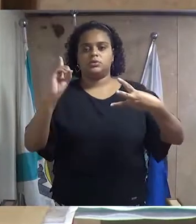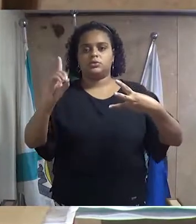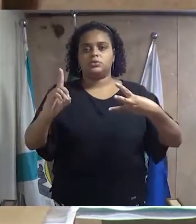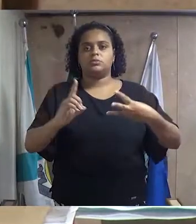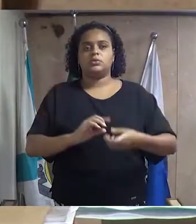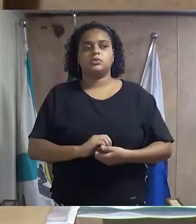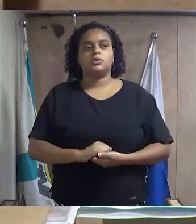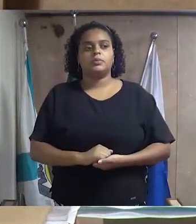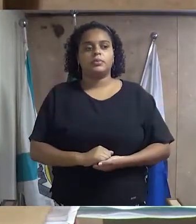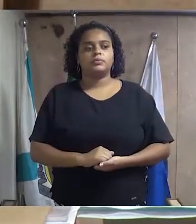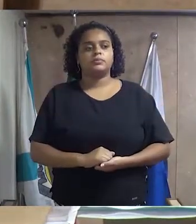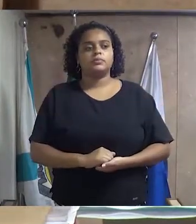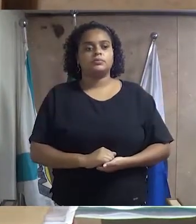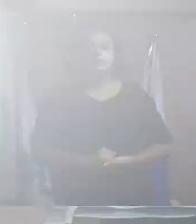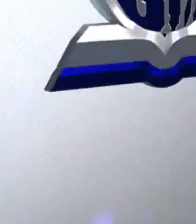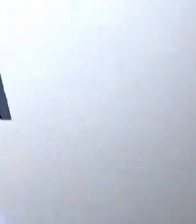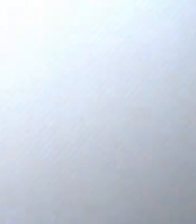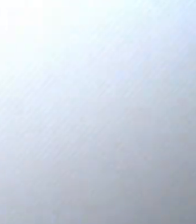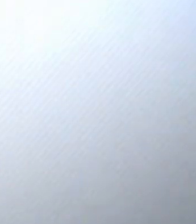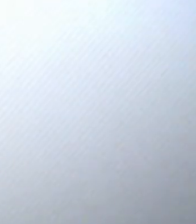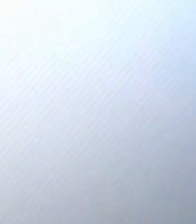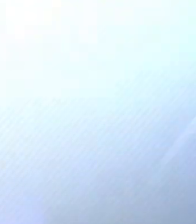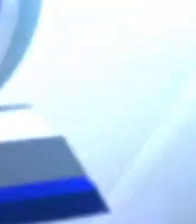desse município.